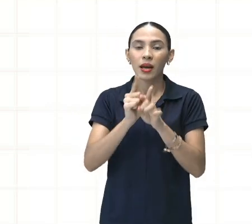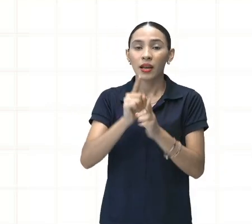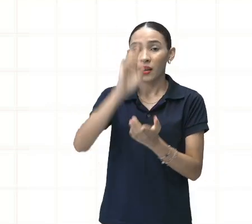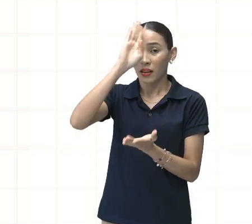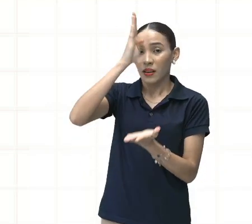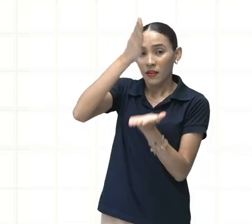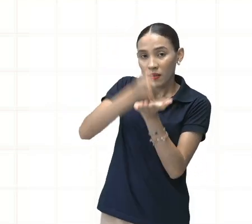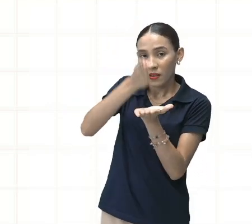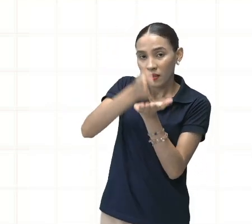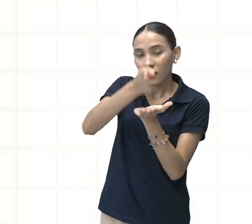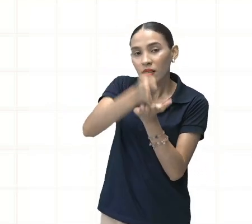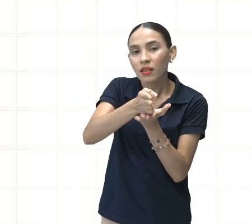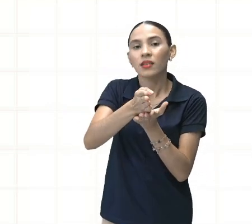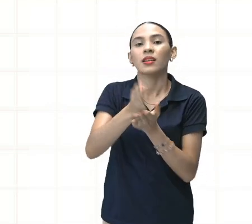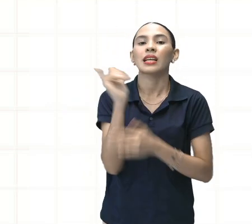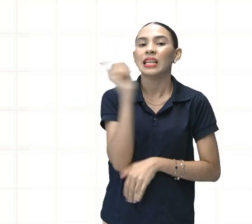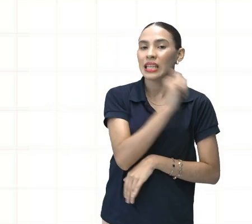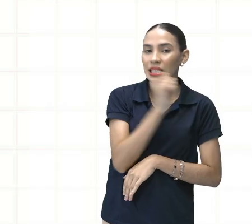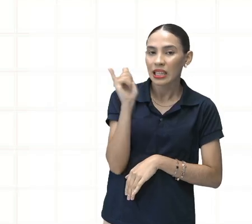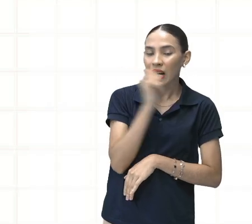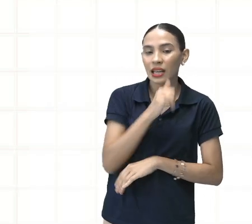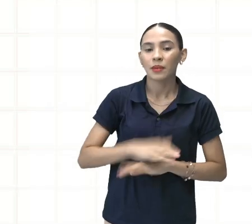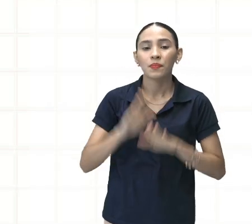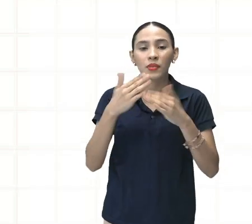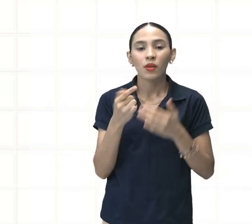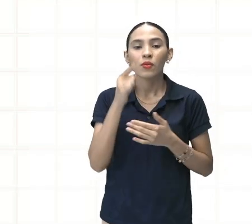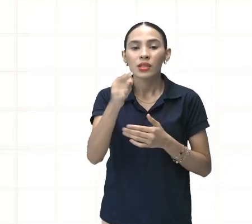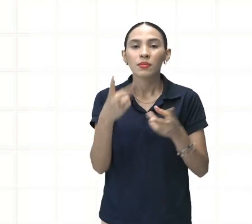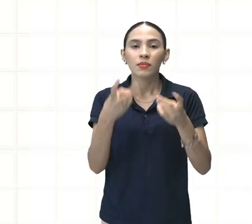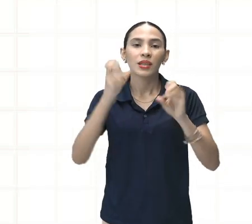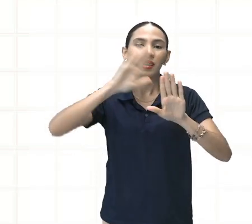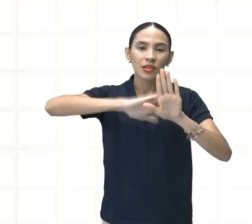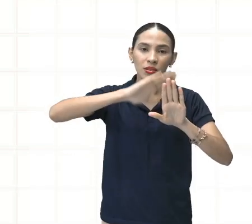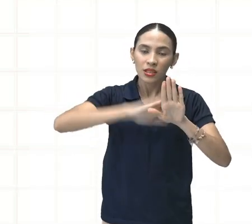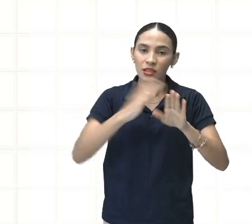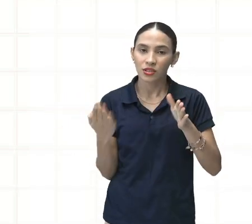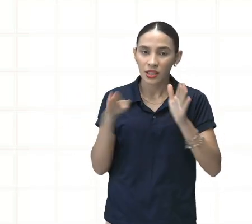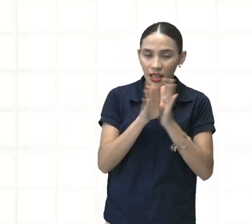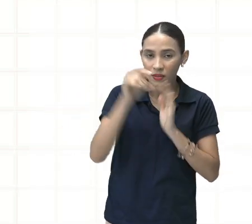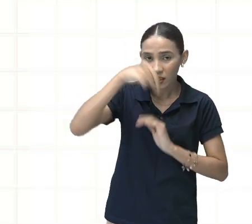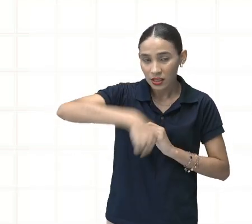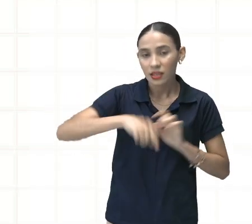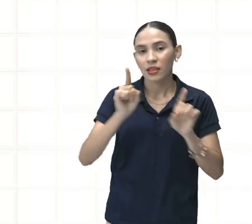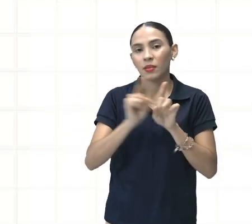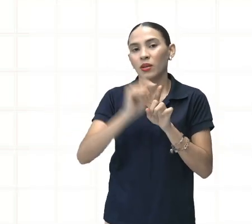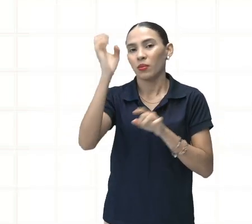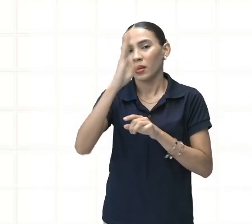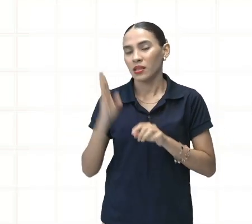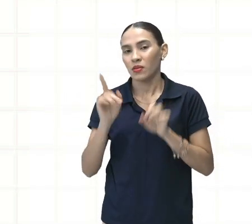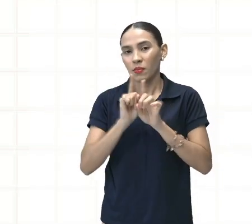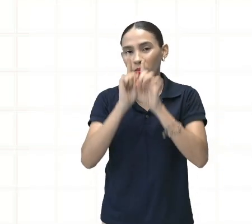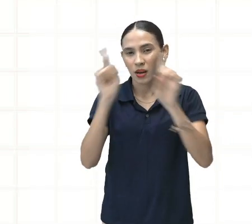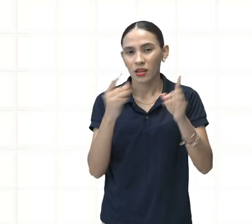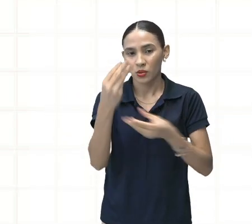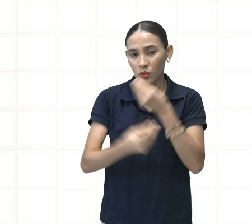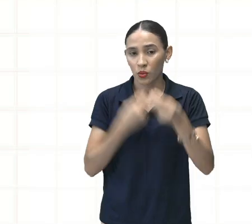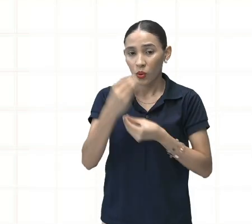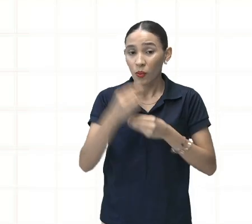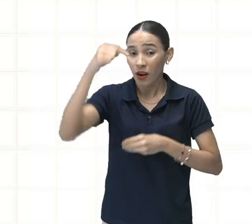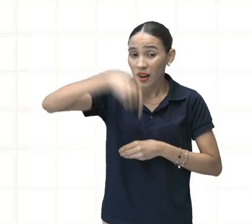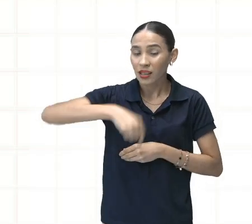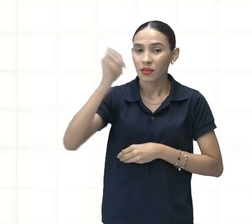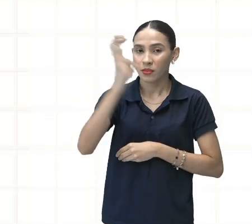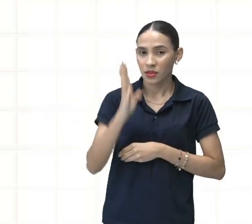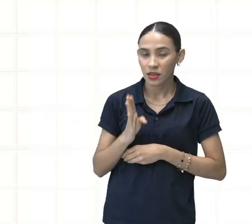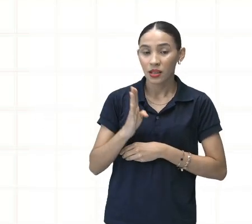Itália. E como vocês devem imaginar, essas ideologias também chegaram aqui no Brasil, só que de certa forma a